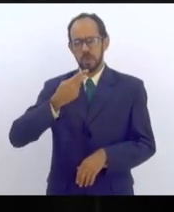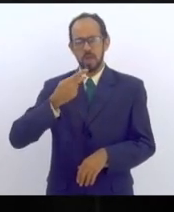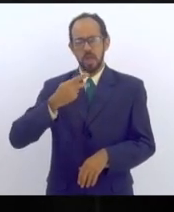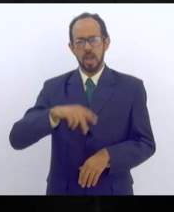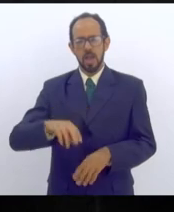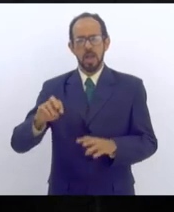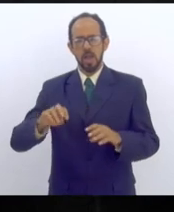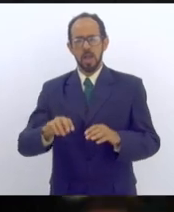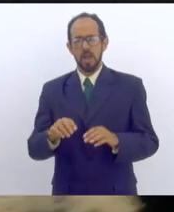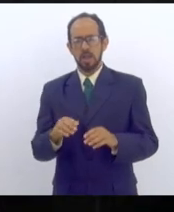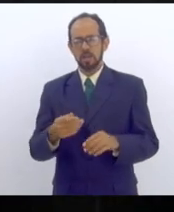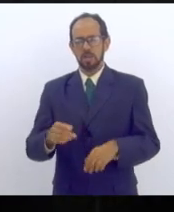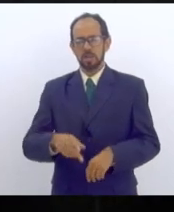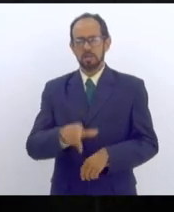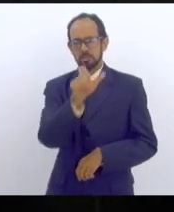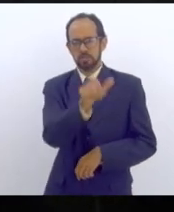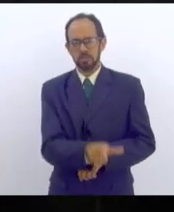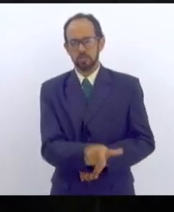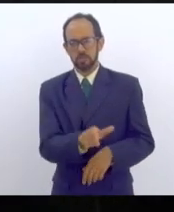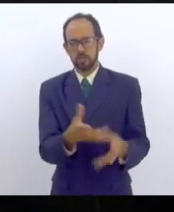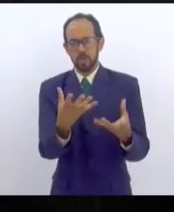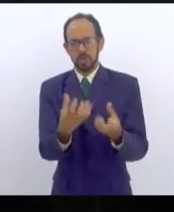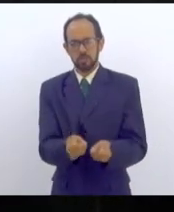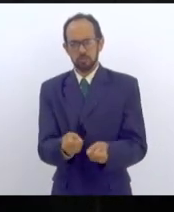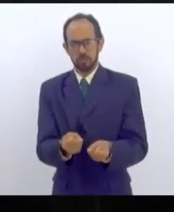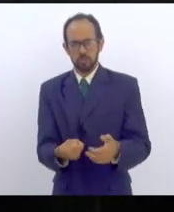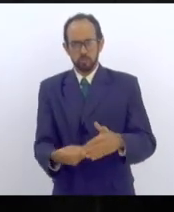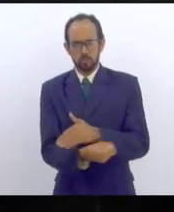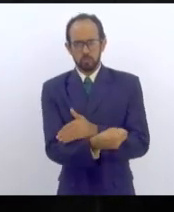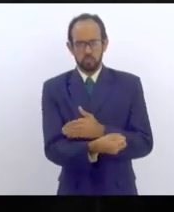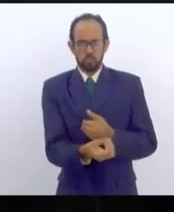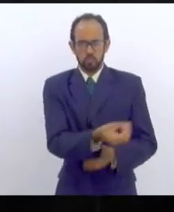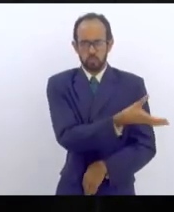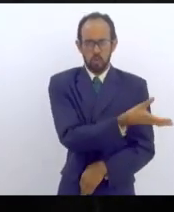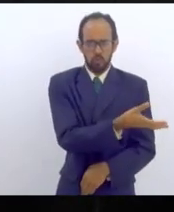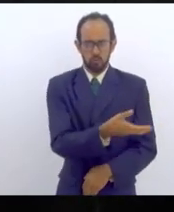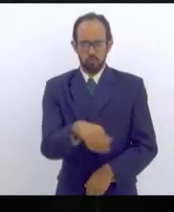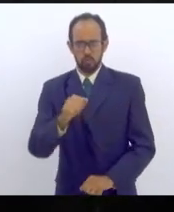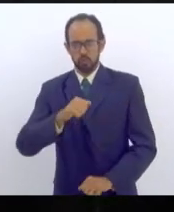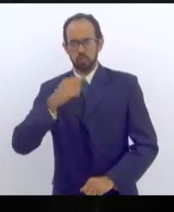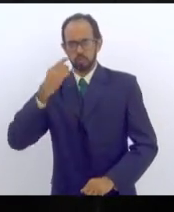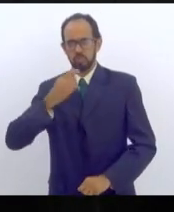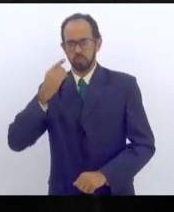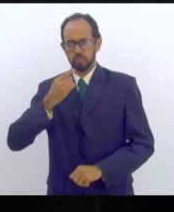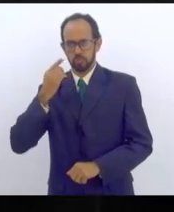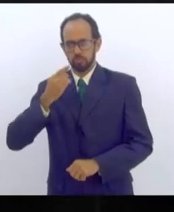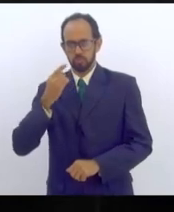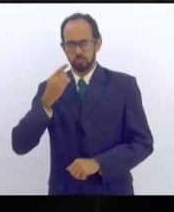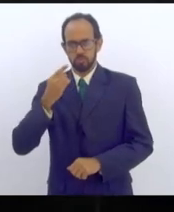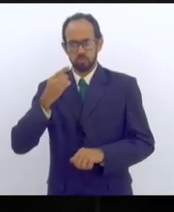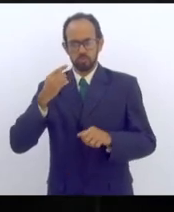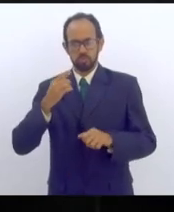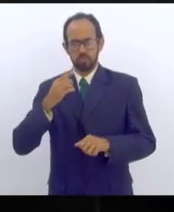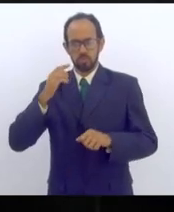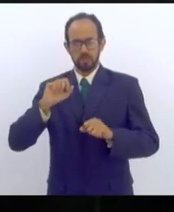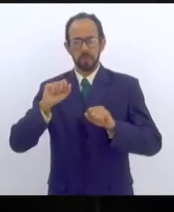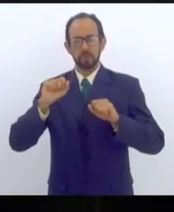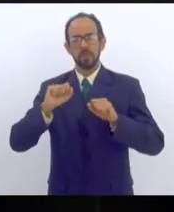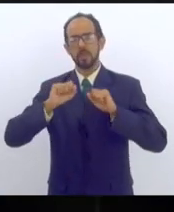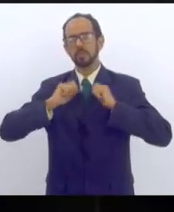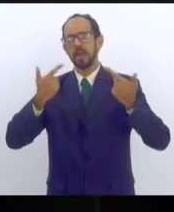àqueles que estão assumindo o mandato no Parlamento Fluminense pela primeira